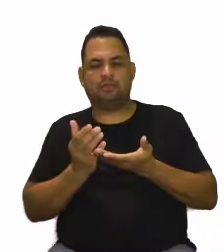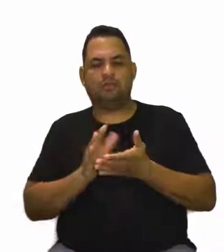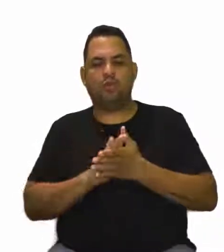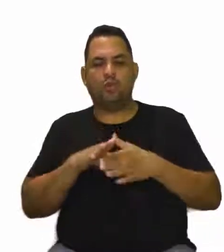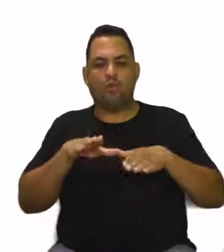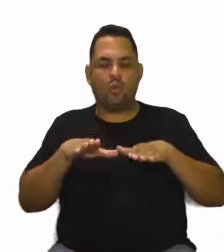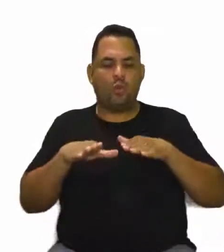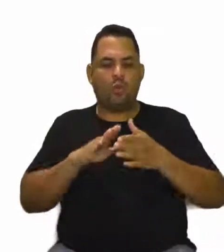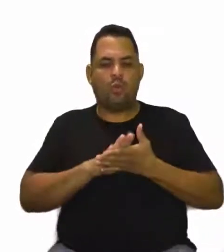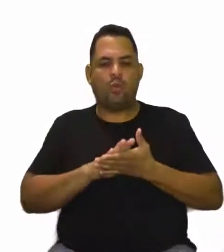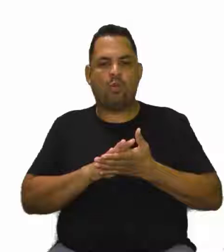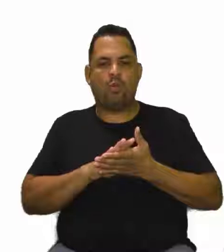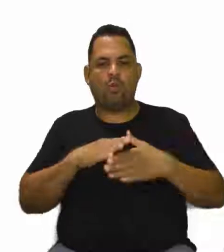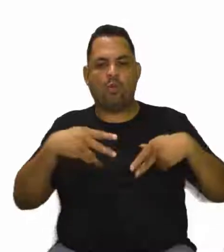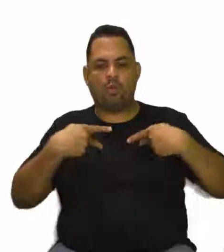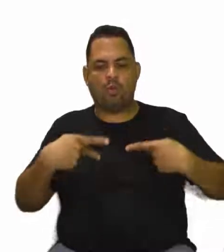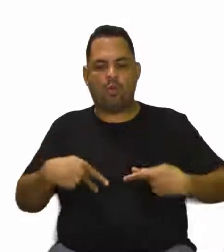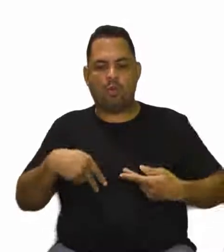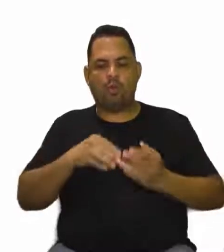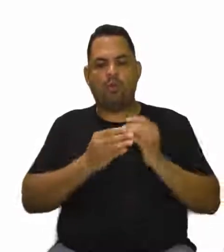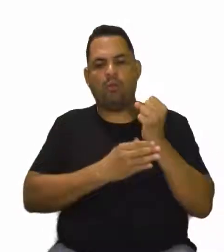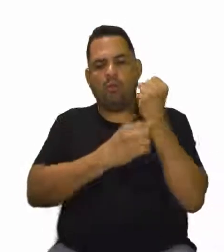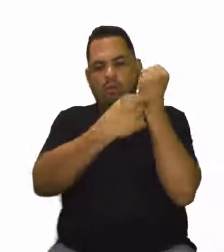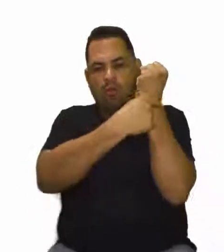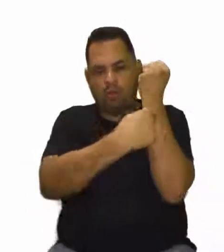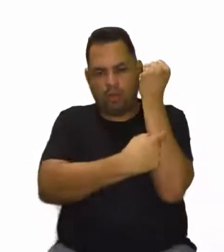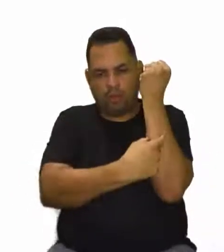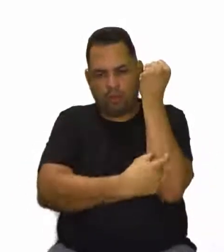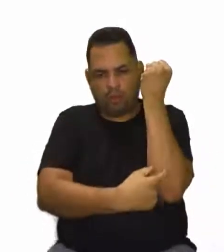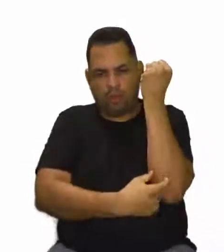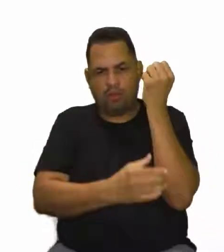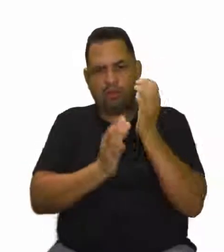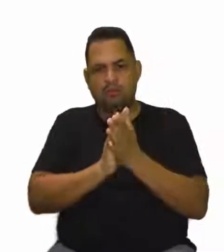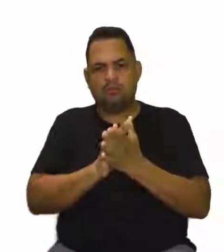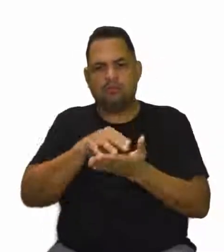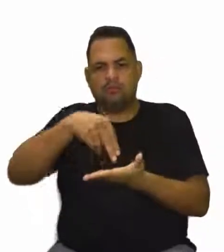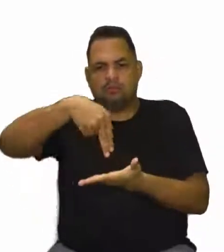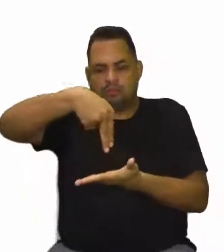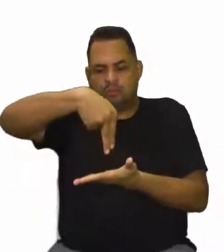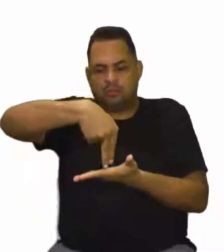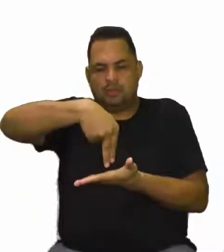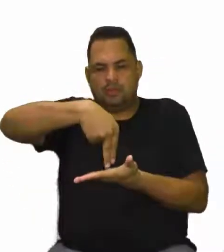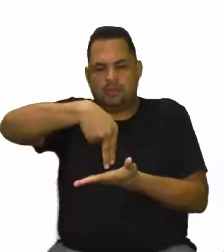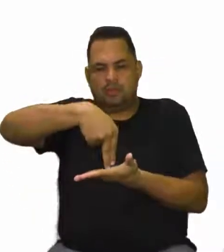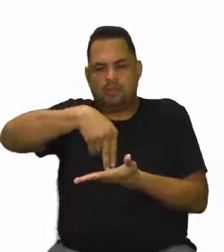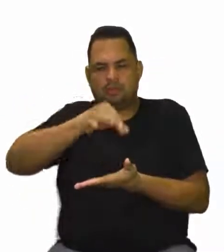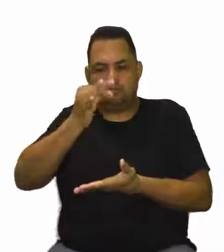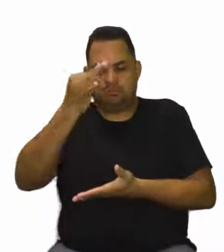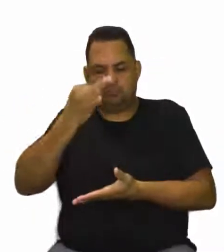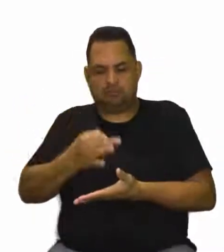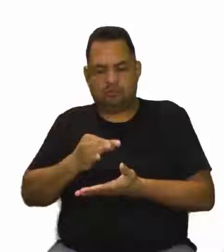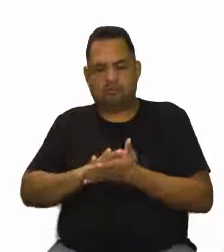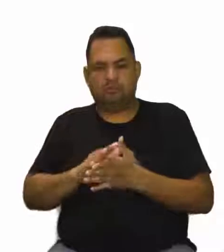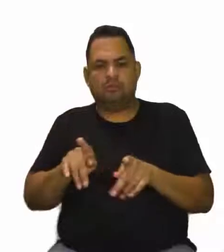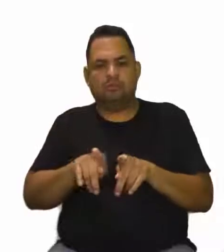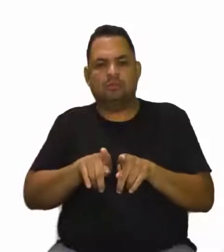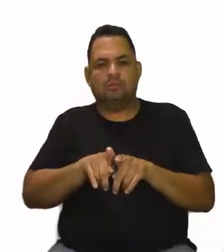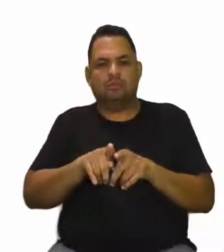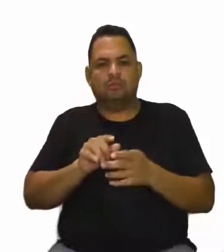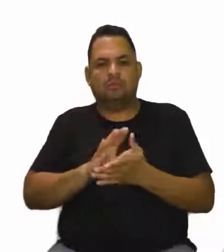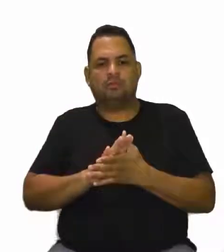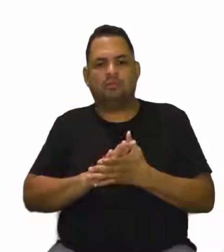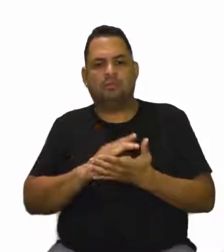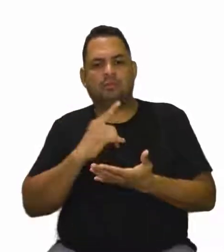corpo, da minha coluna, a manutenção e o alinhamento da postura corporal e trabalha também